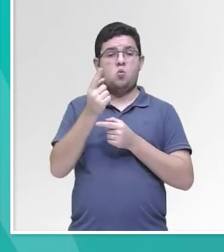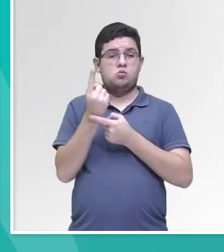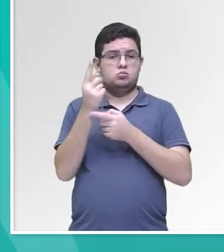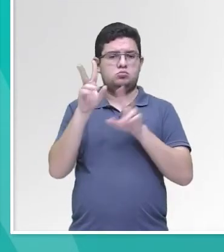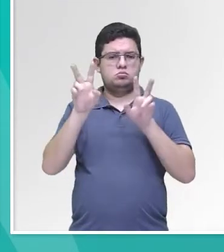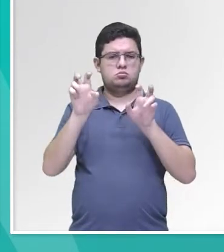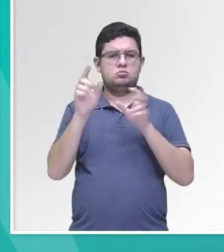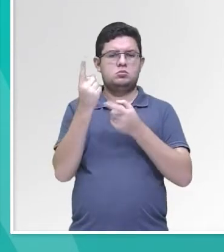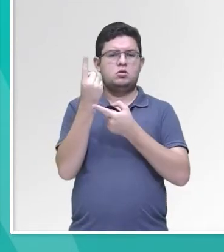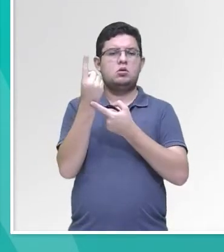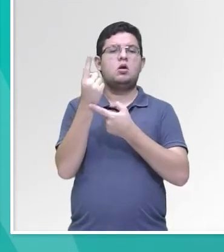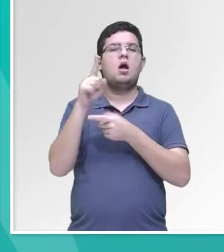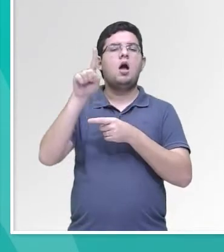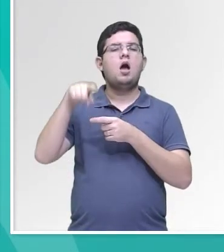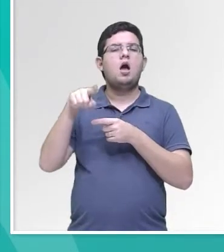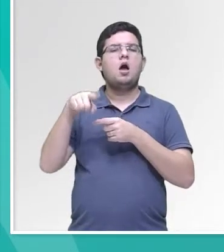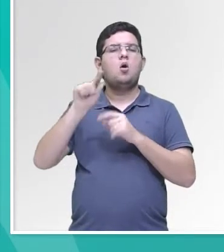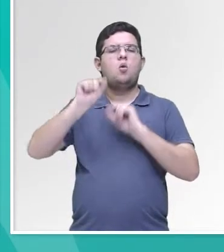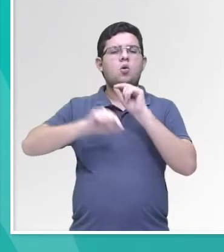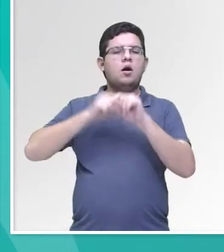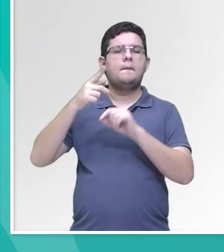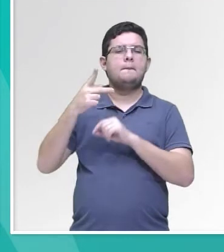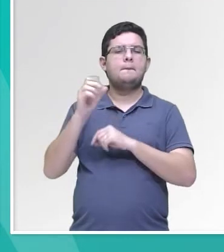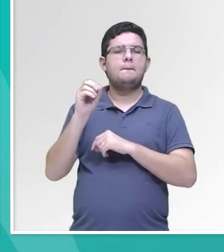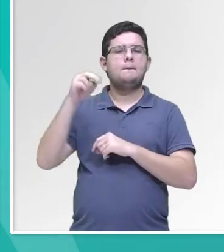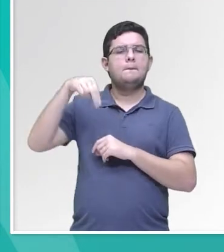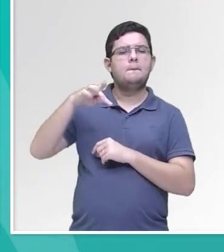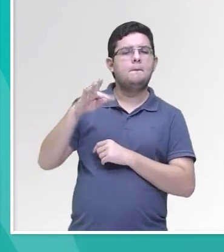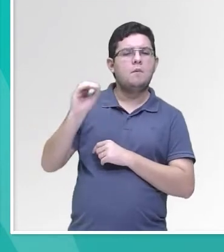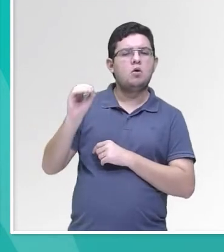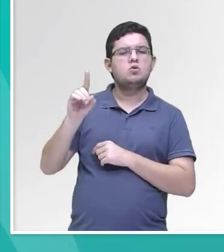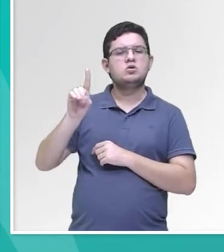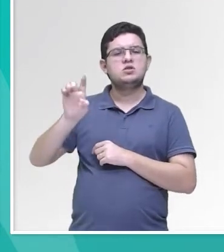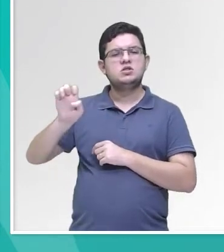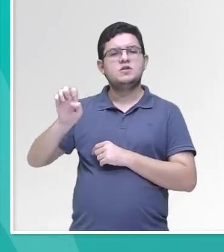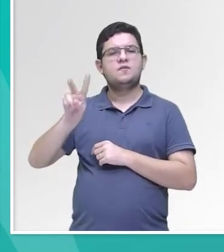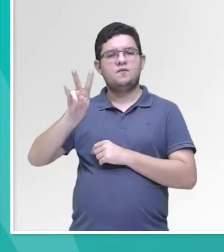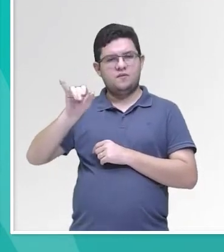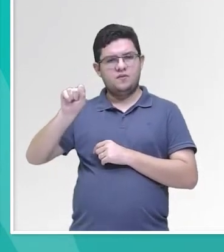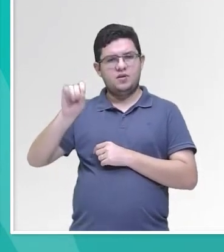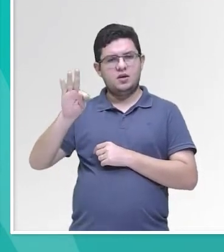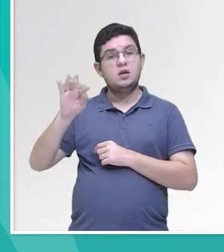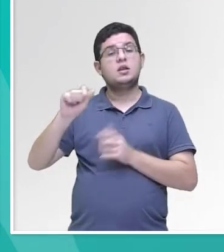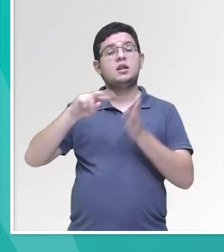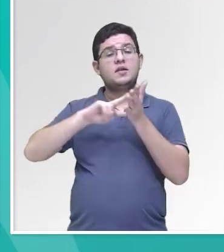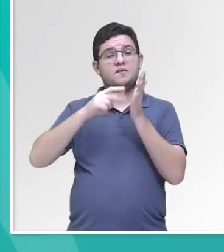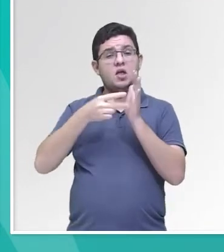nada mais é do que aquilo que eu disse anteriormente sobre opinião.